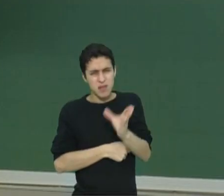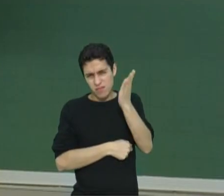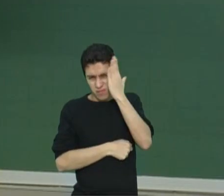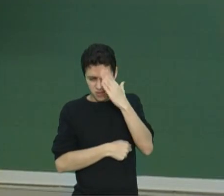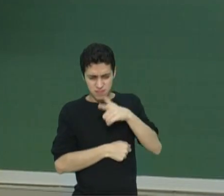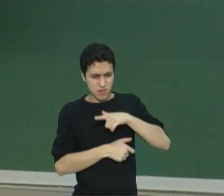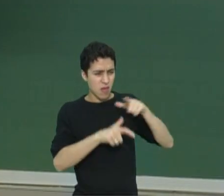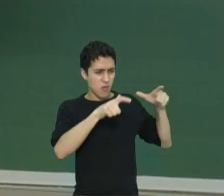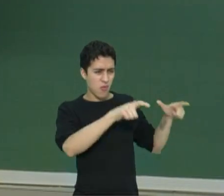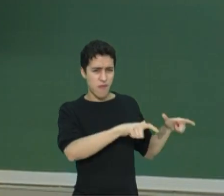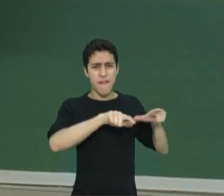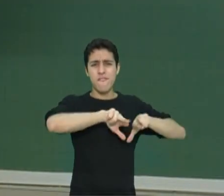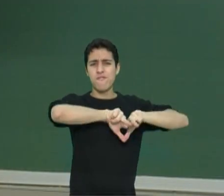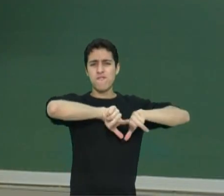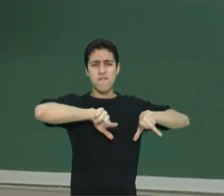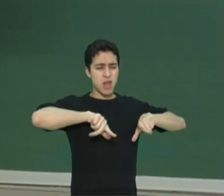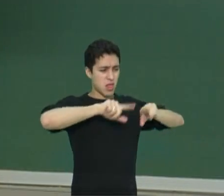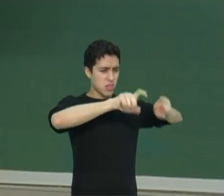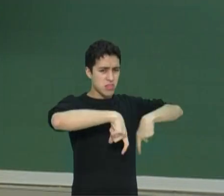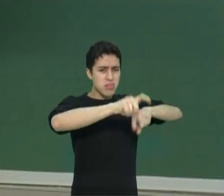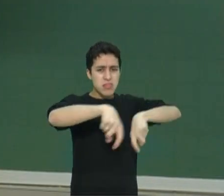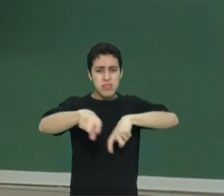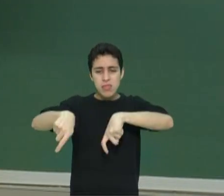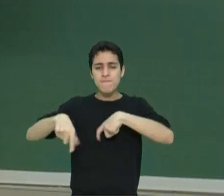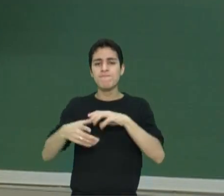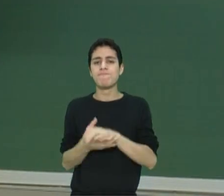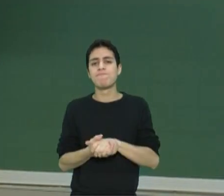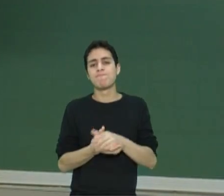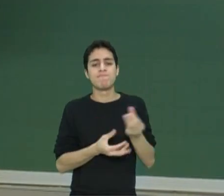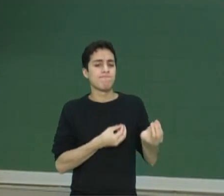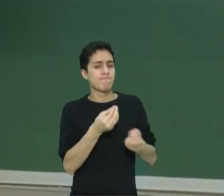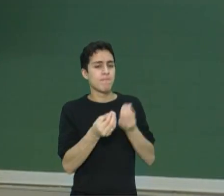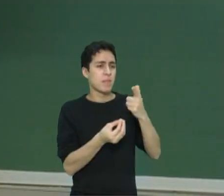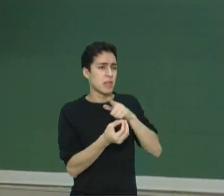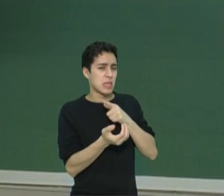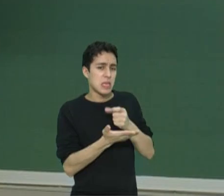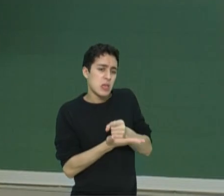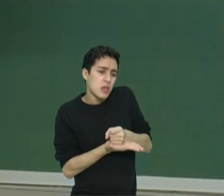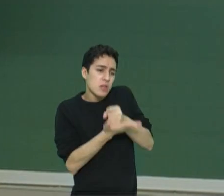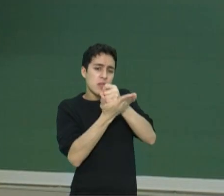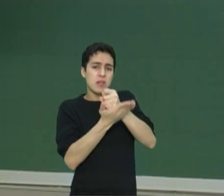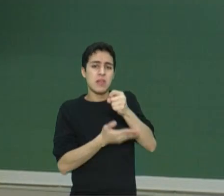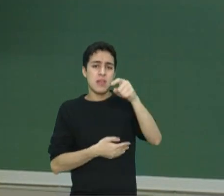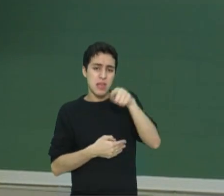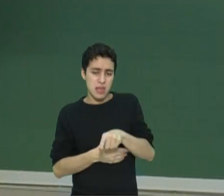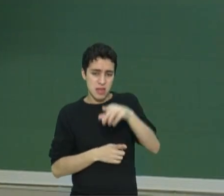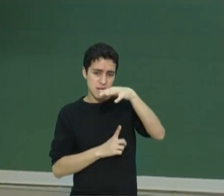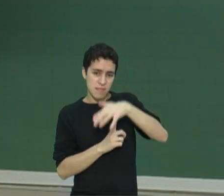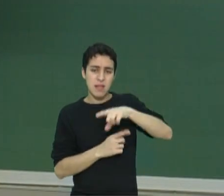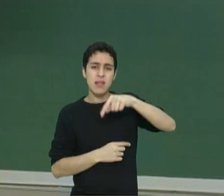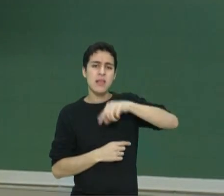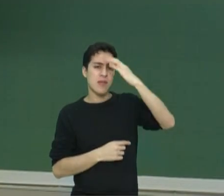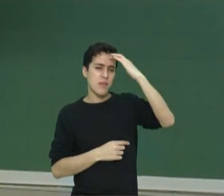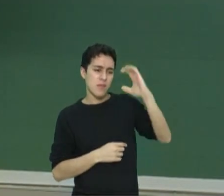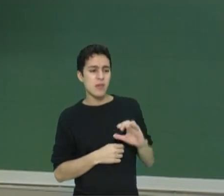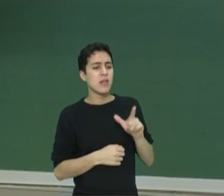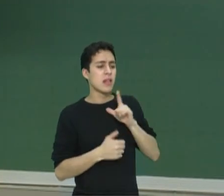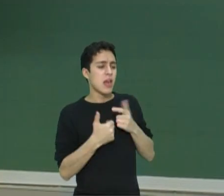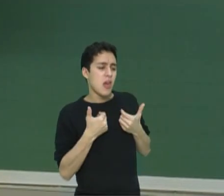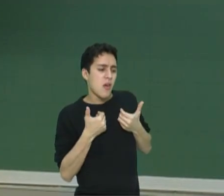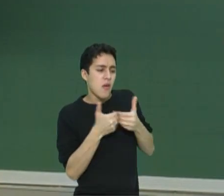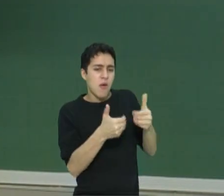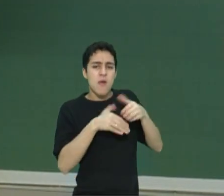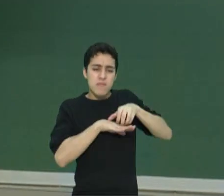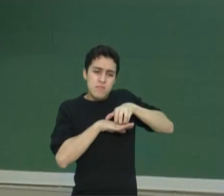áreas agrícolas né implantar o transporte de massa e sustentável aqui no Paraná Curitiba tem o os ônibus que circulam